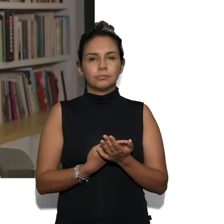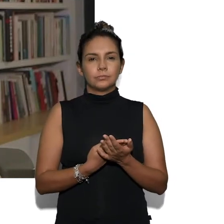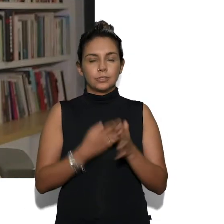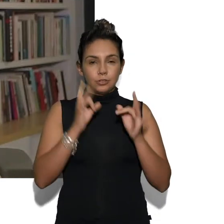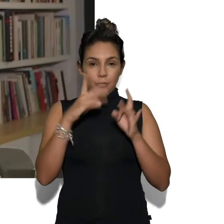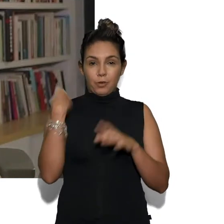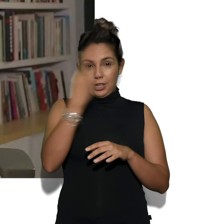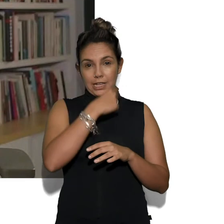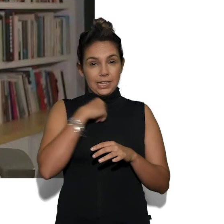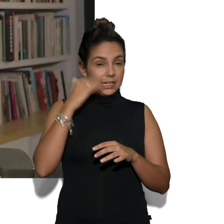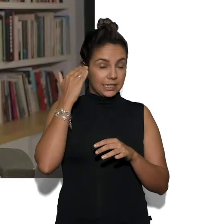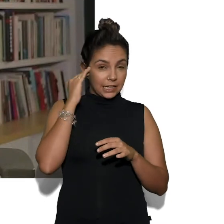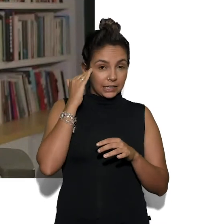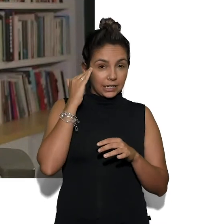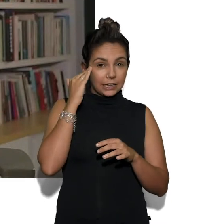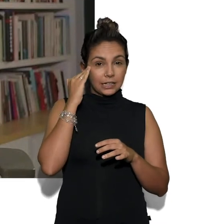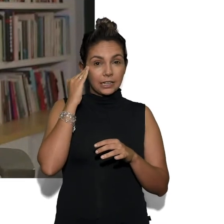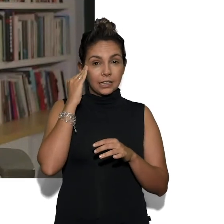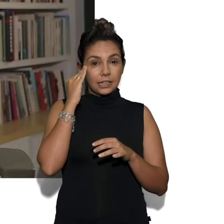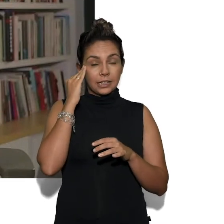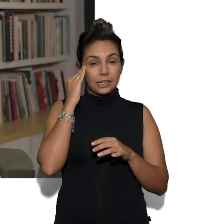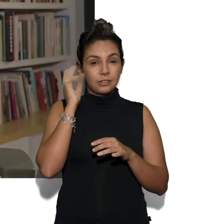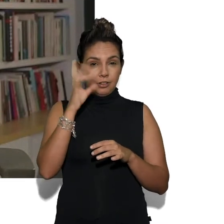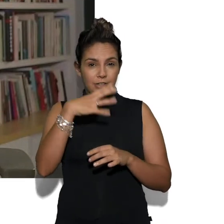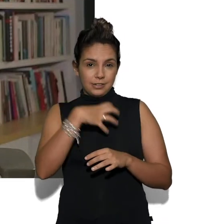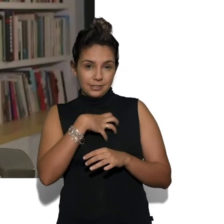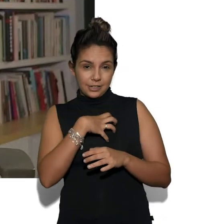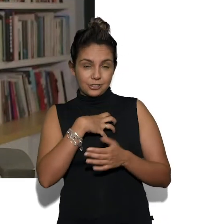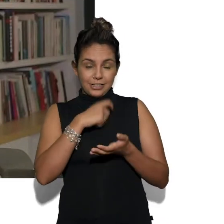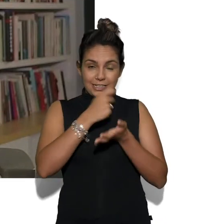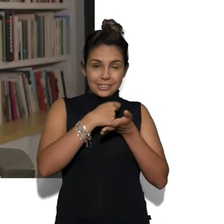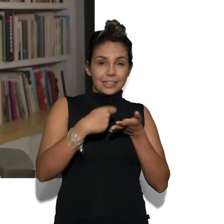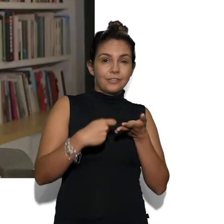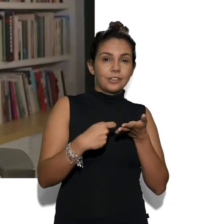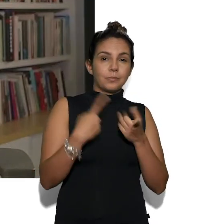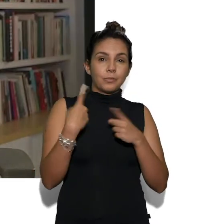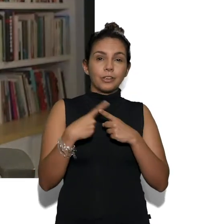podemos entender e por isso também só faz sentido escrever,